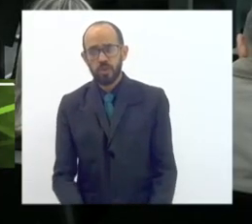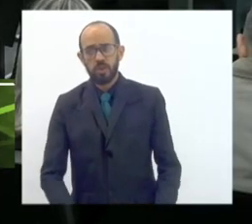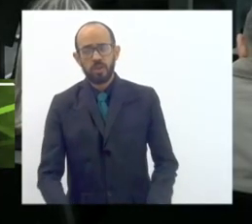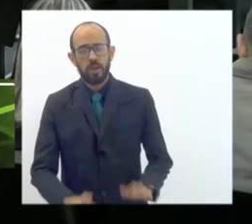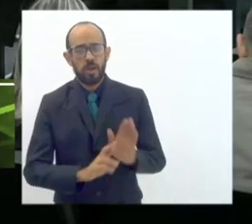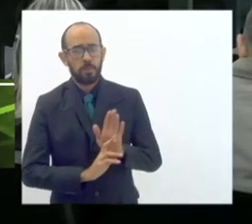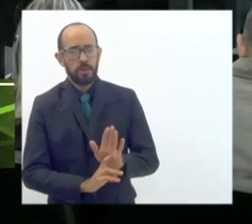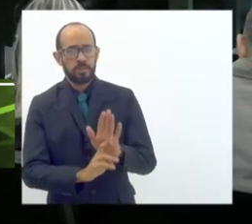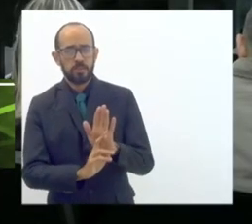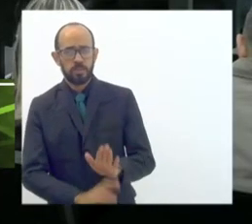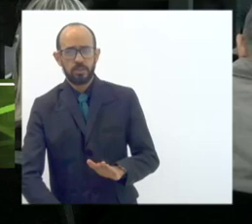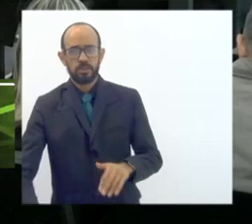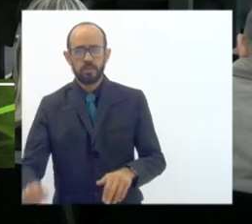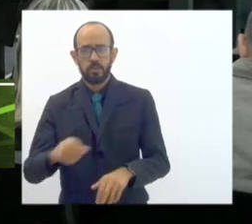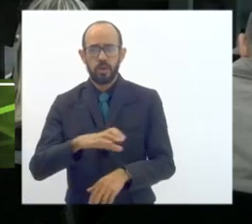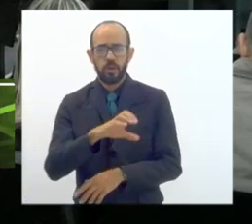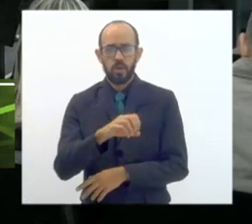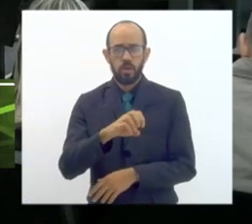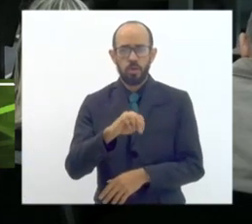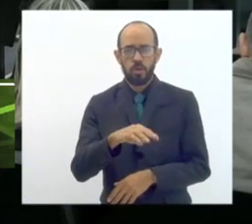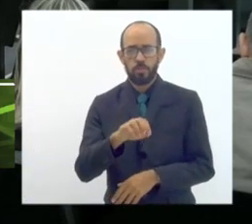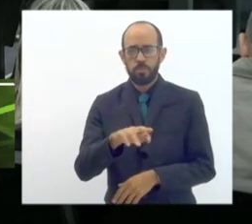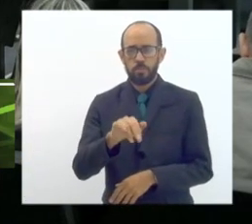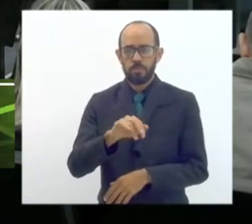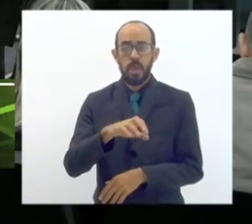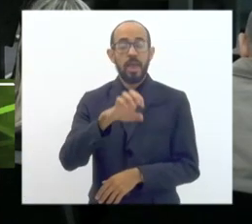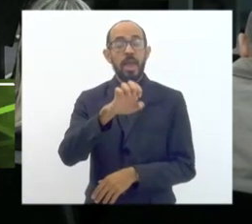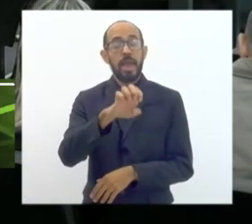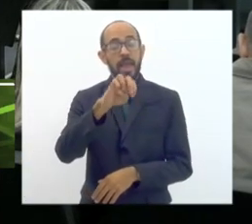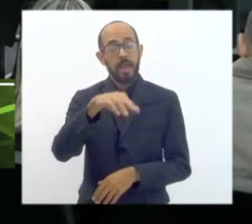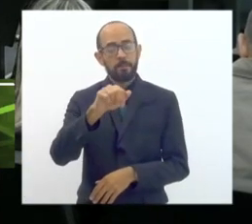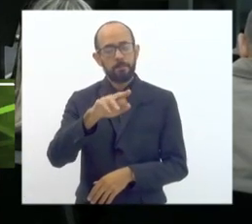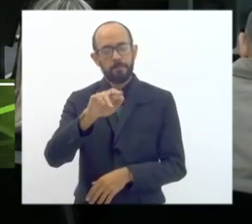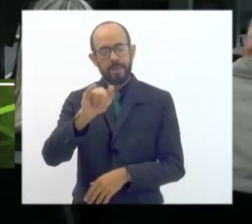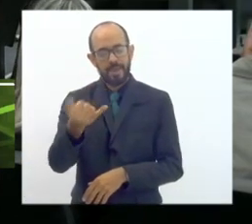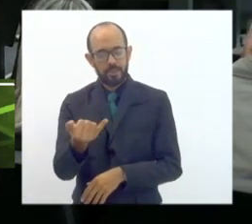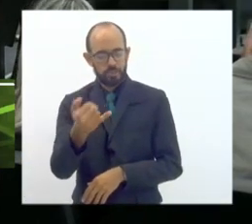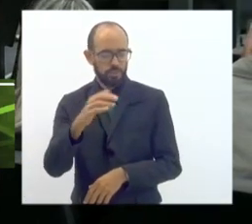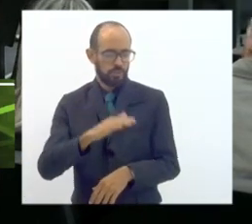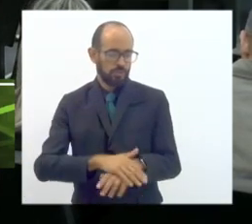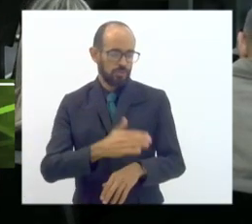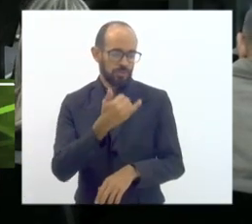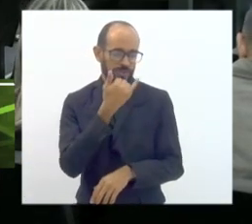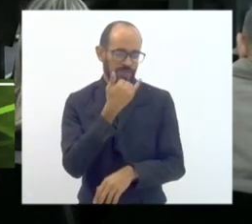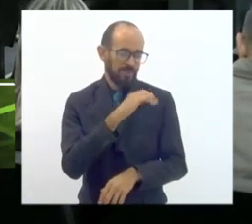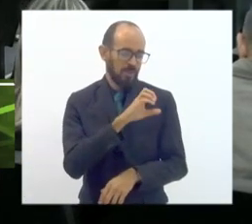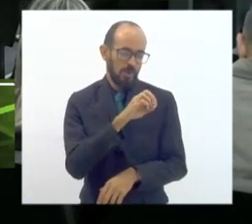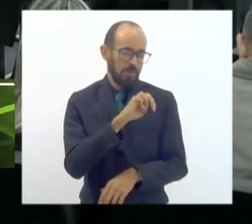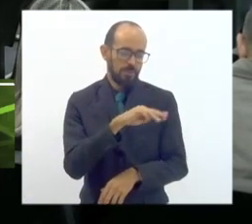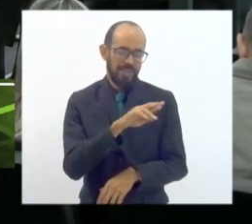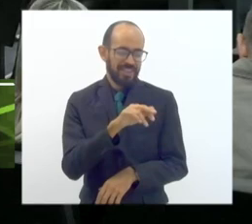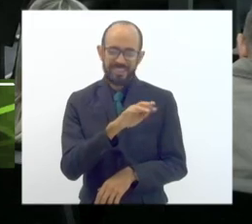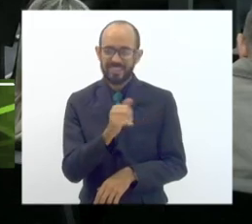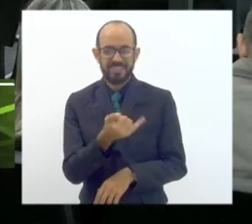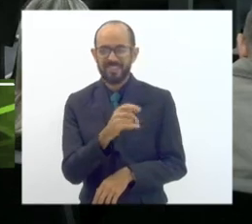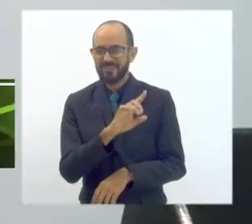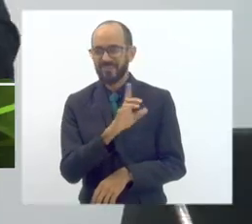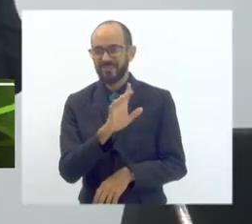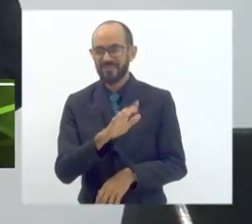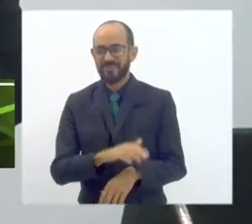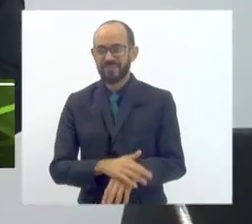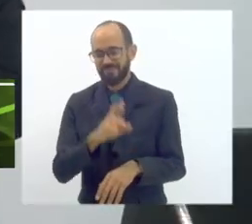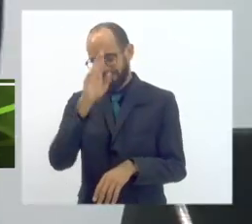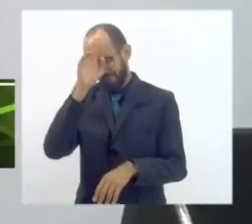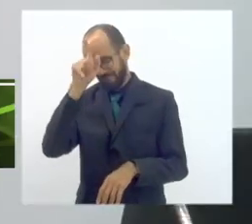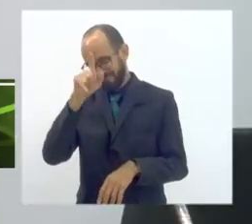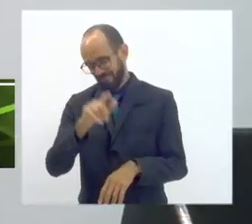né, a Comerge, né? Comerge? Emerge. Comerge era uma associação que tinha lá em Itapiruna e eu fiz confusão